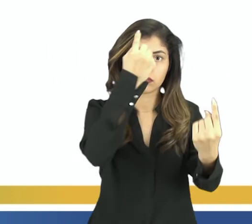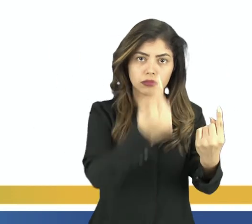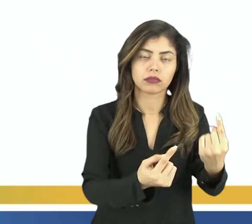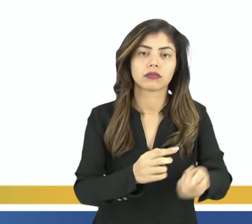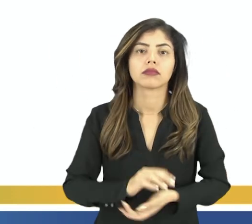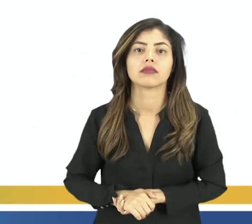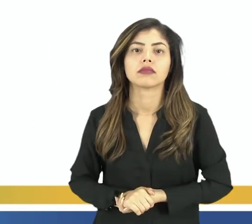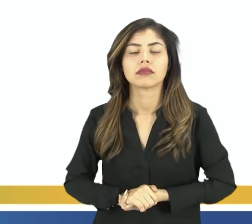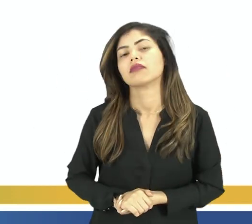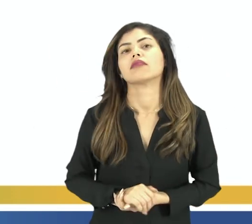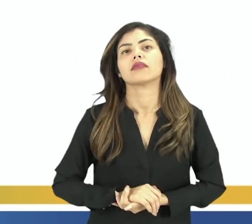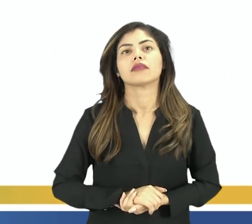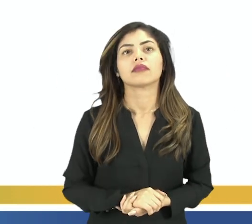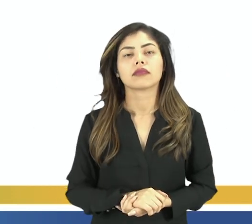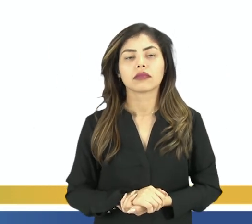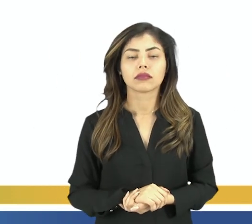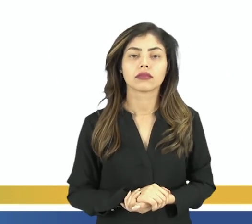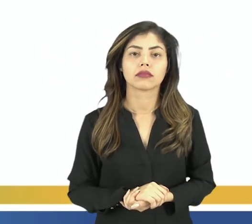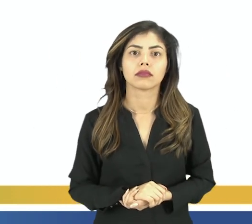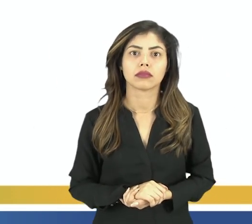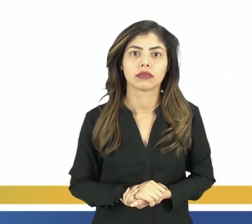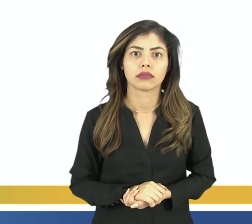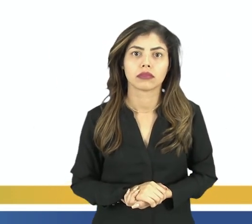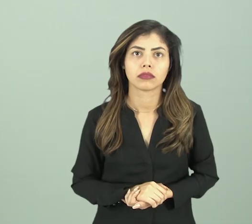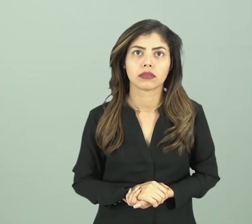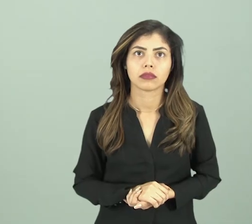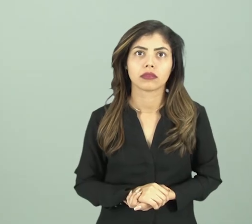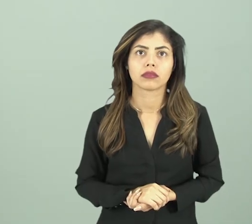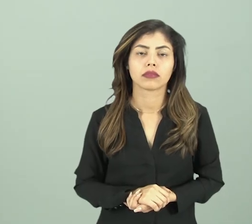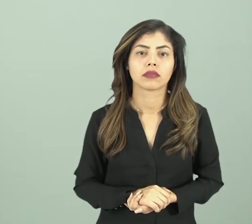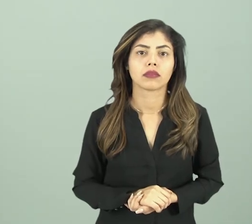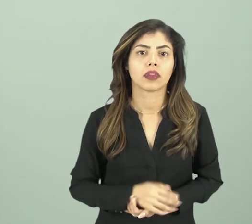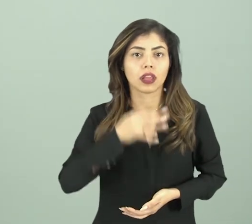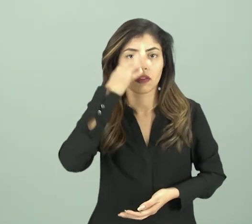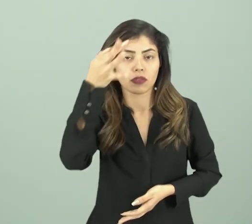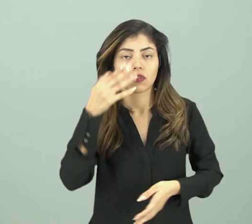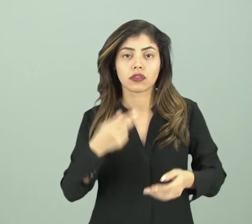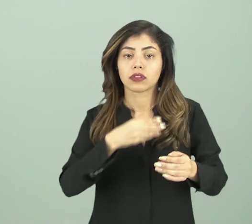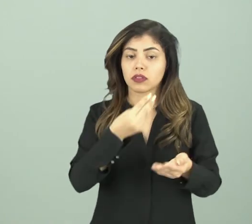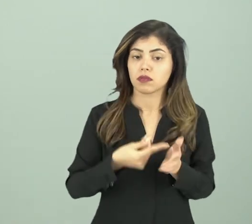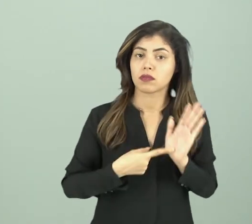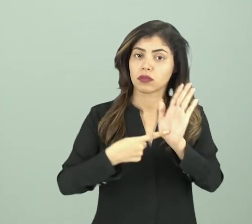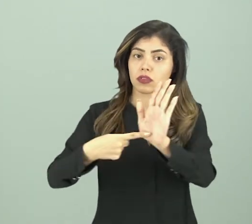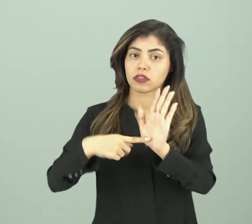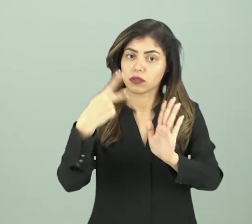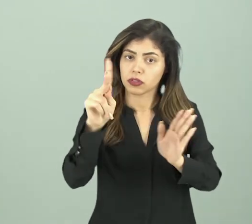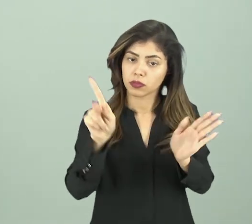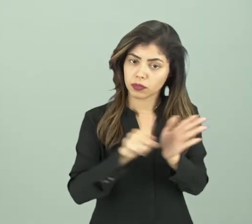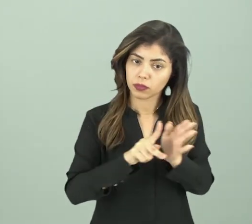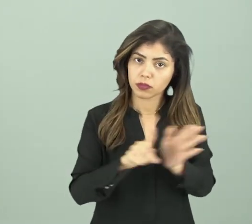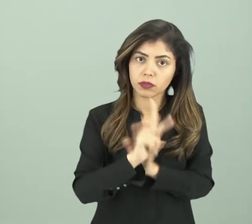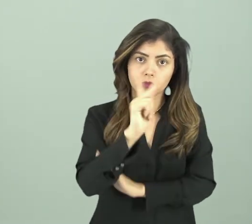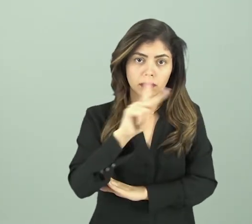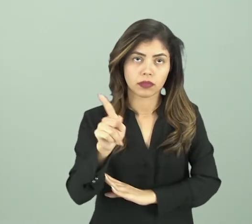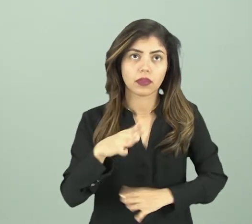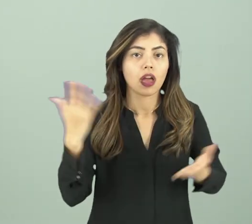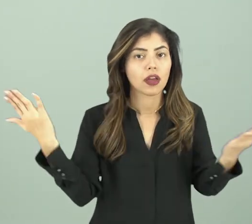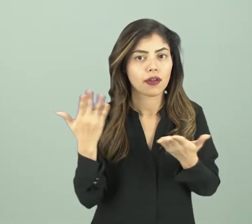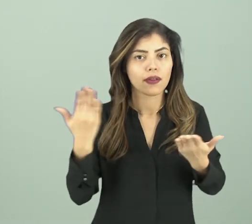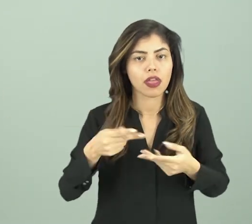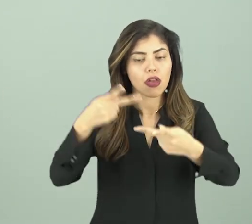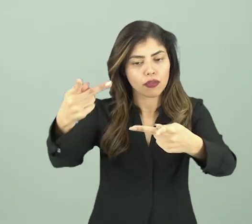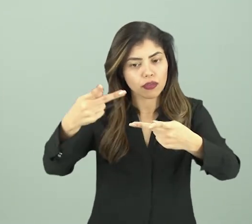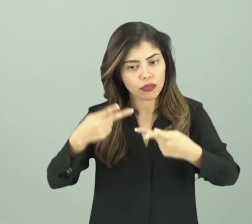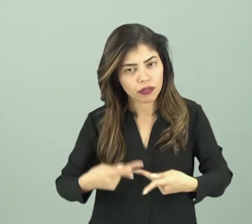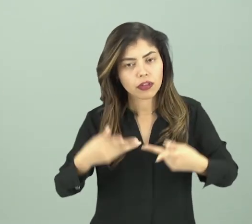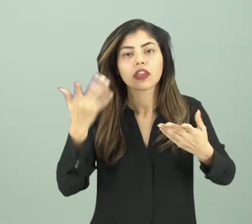isegoria e da isocracia e futuramente apresentar ao professor. E agora eu quero deixar o convite para que